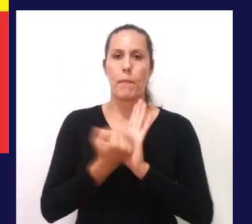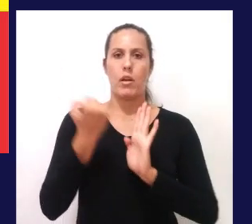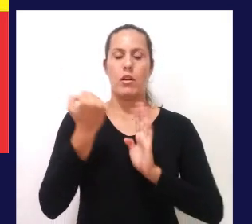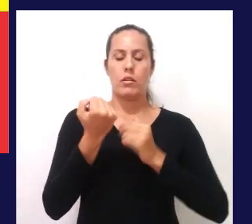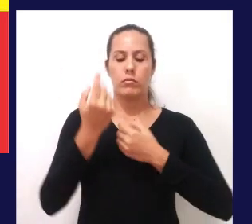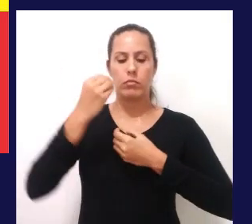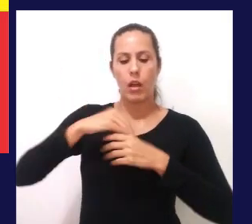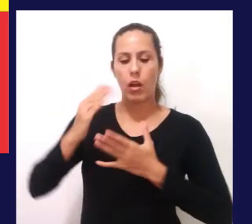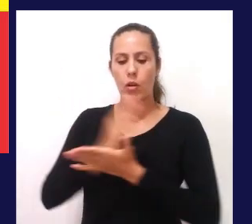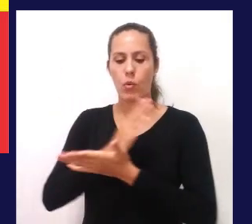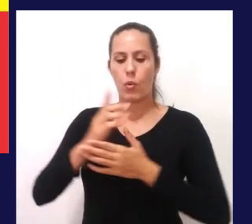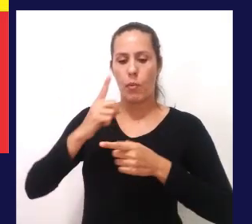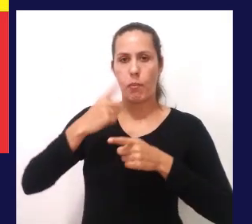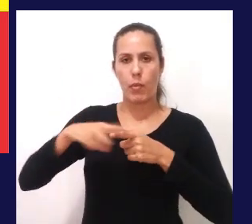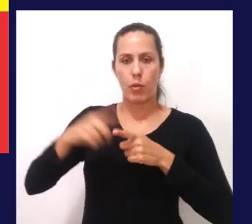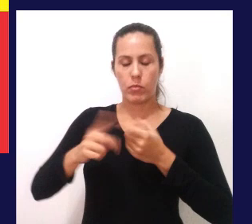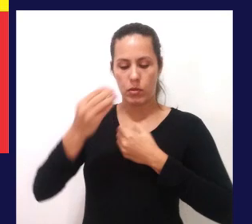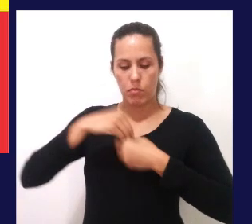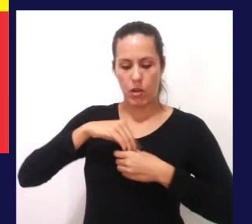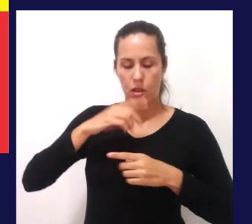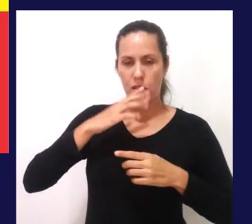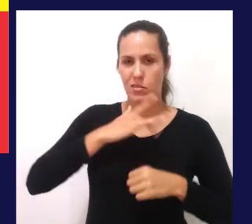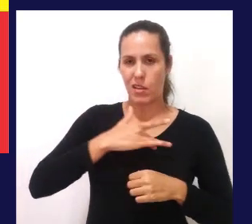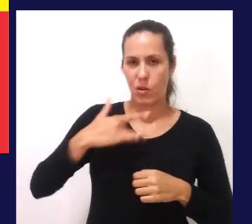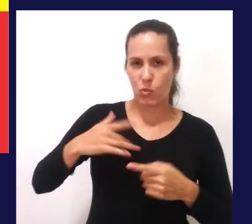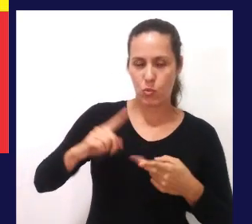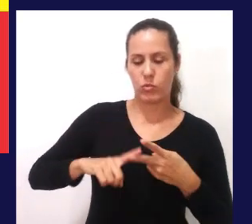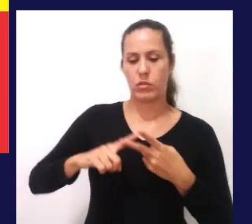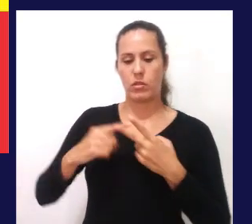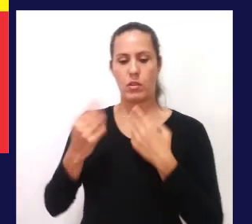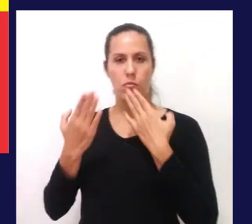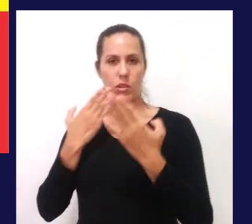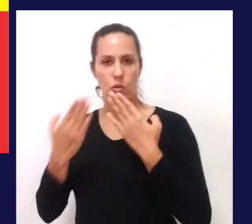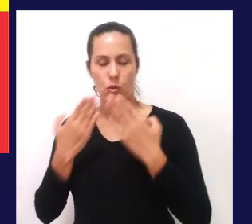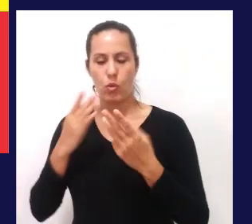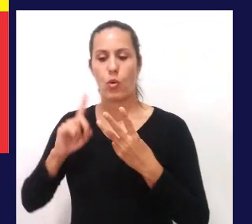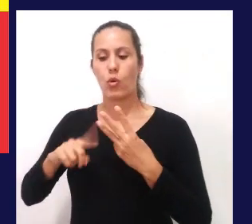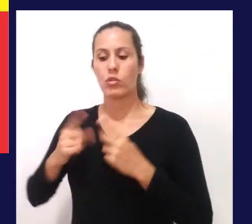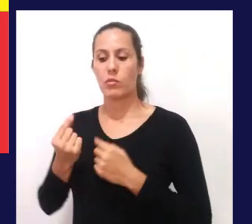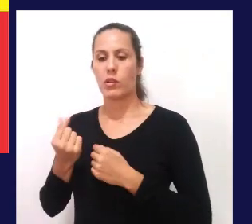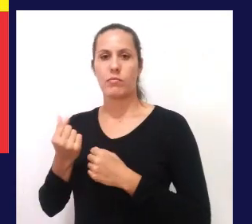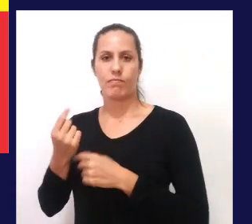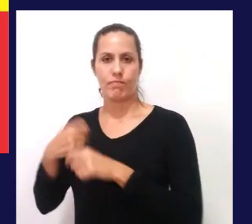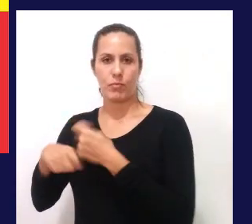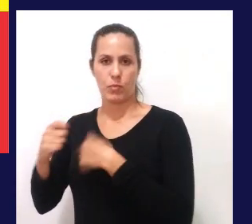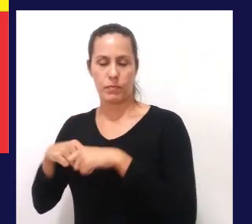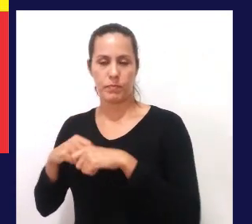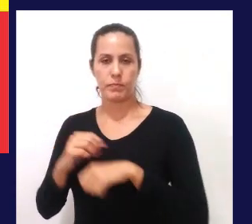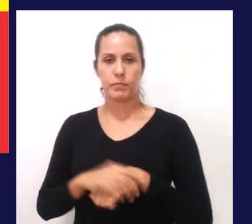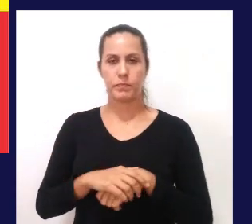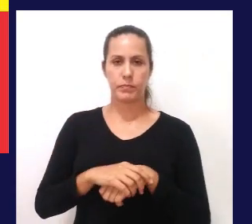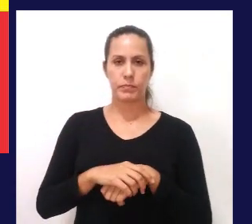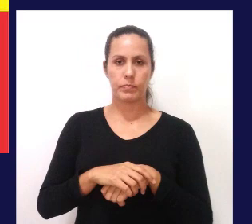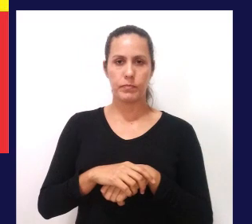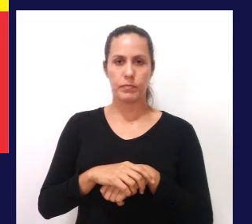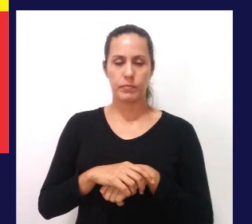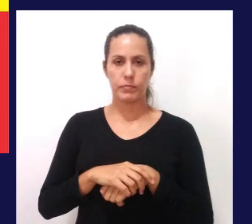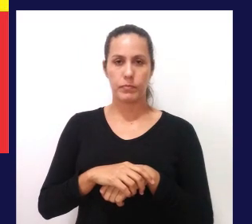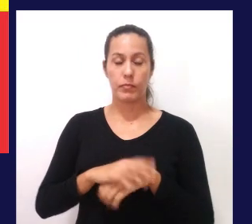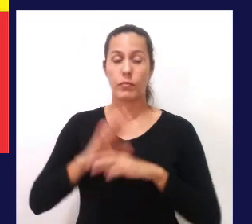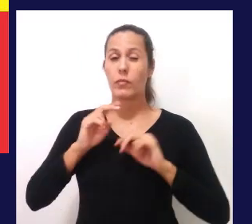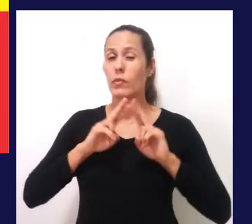sendo geralmente marcado por problemas de saúde, psicológico e até mesmo de ordem